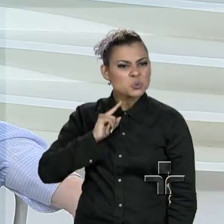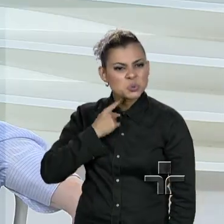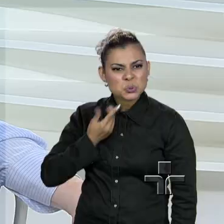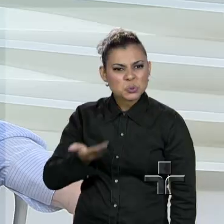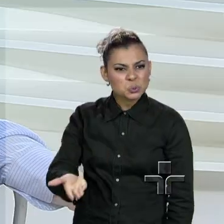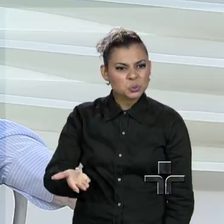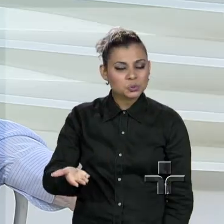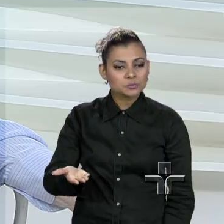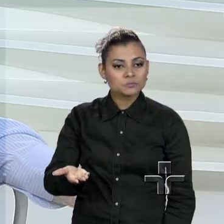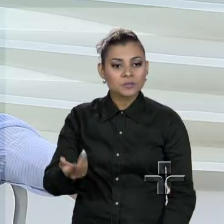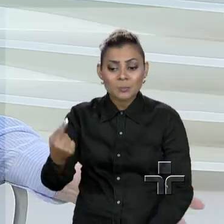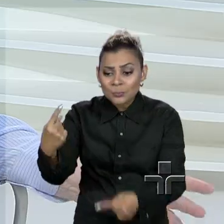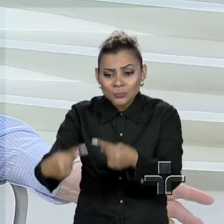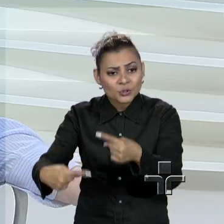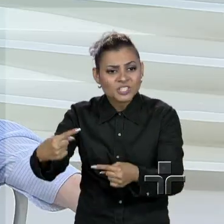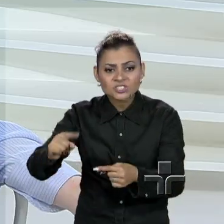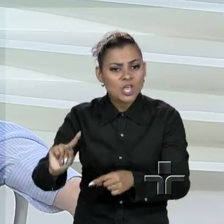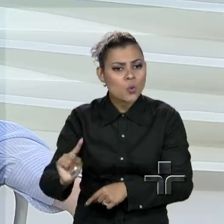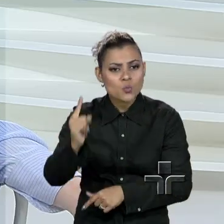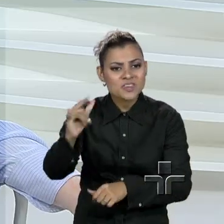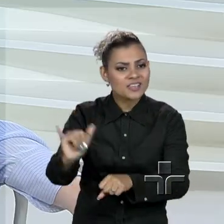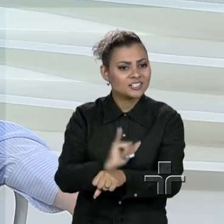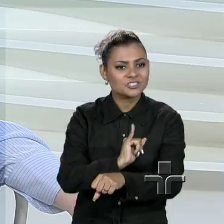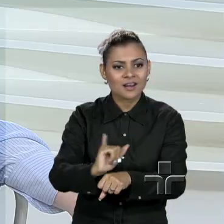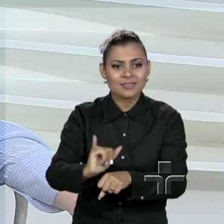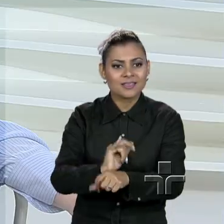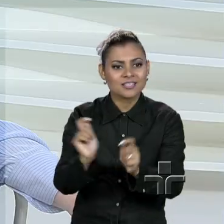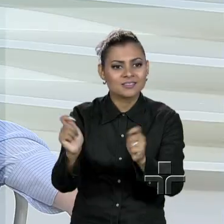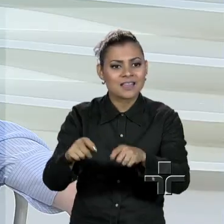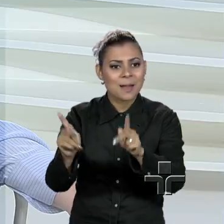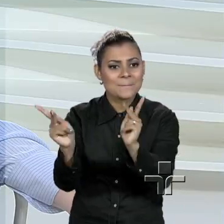mecanismo de solução pacífica de